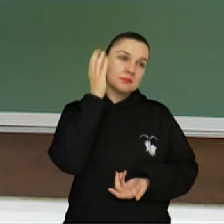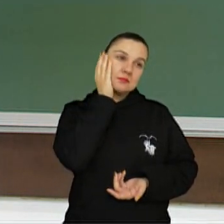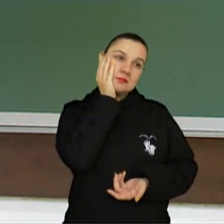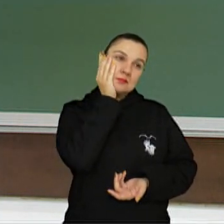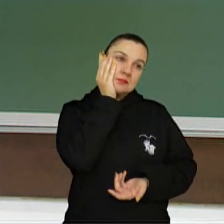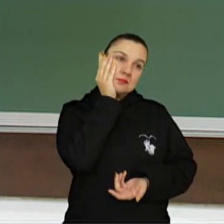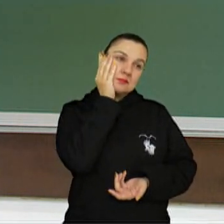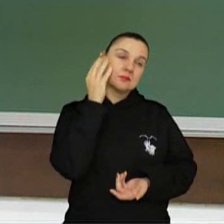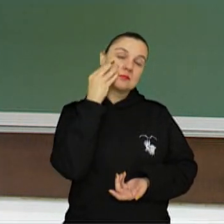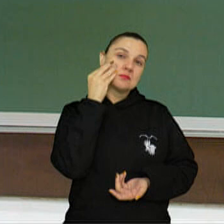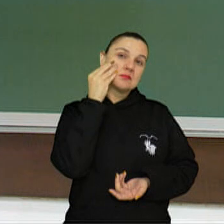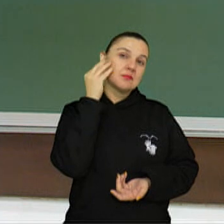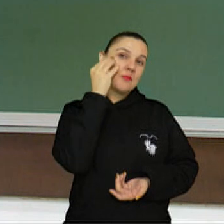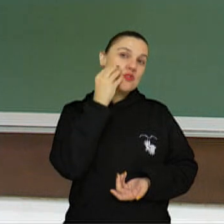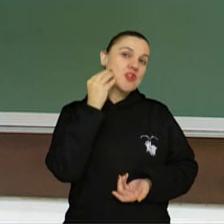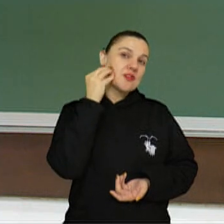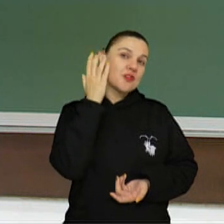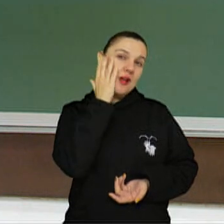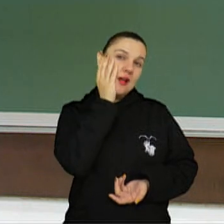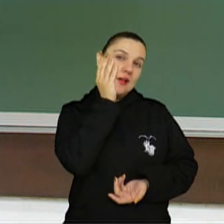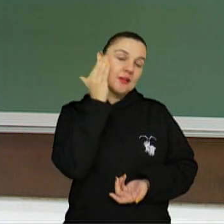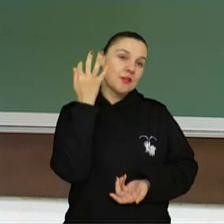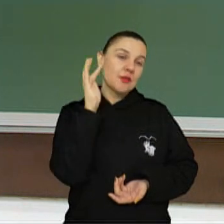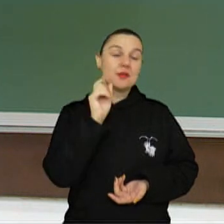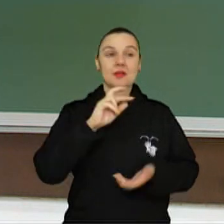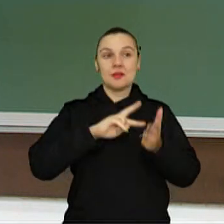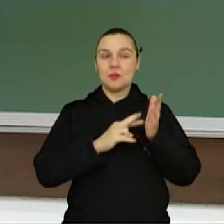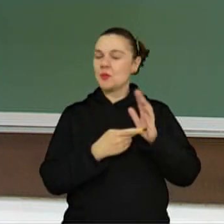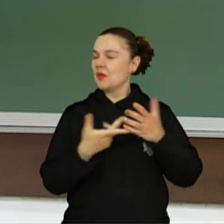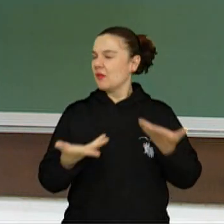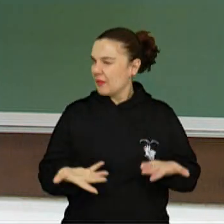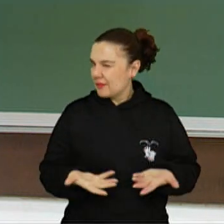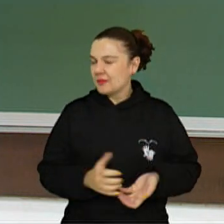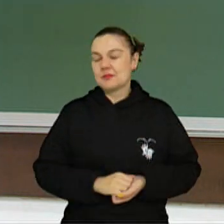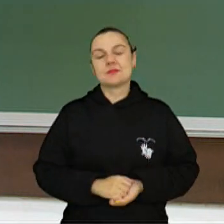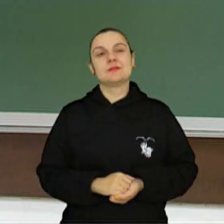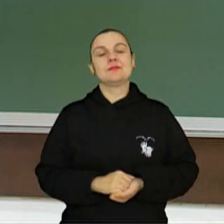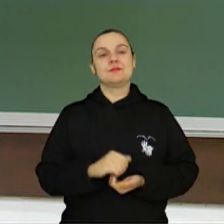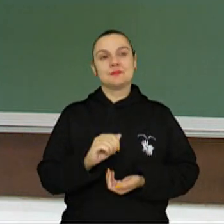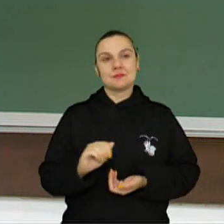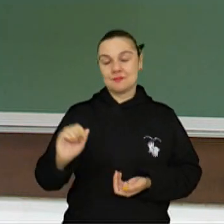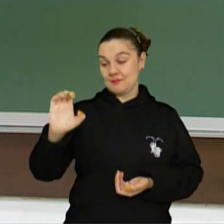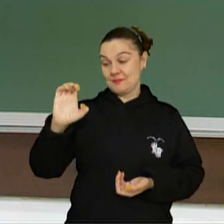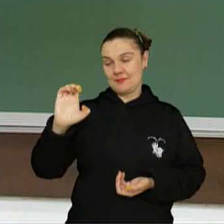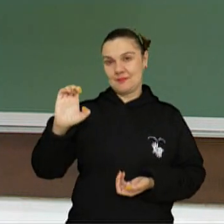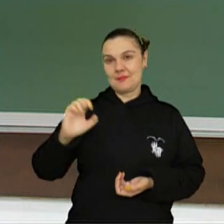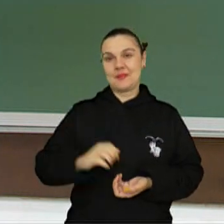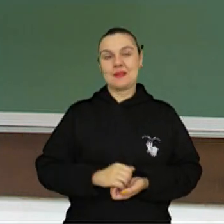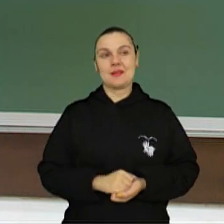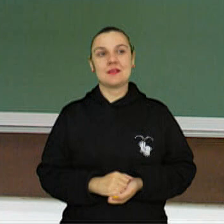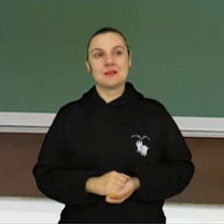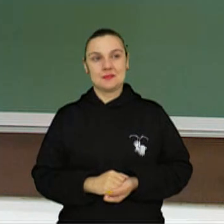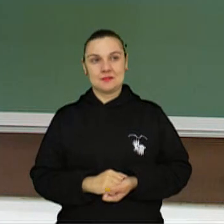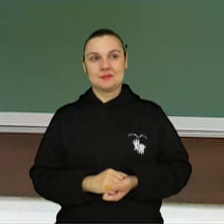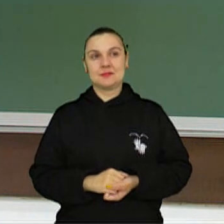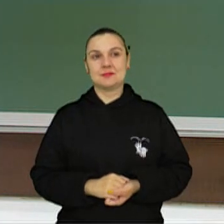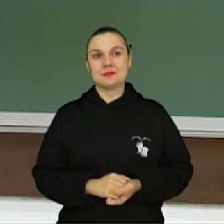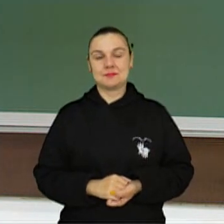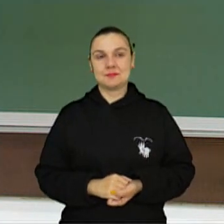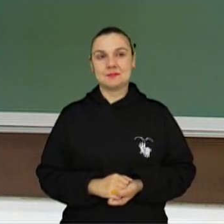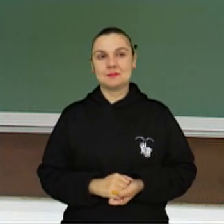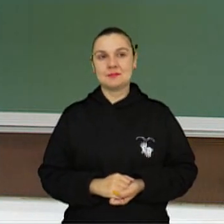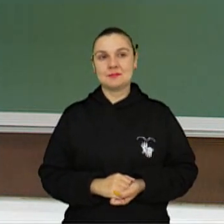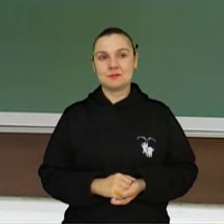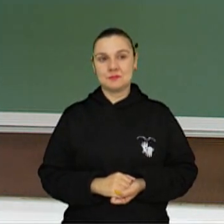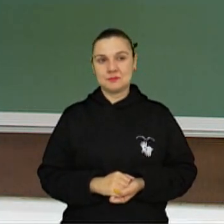mejilha, né? Ou seja, na bochecha. Então, representando que tipo de dolor? Dolor de muelas, ou seja, a dor de dente.